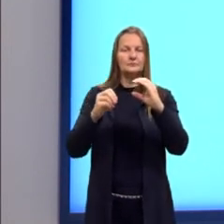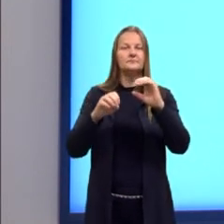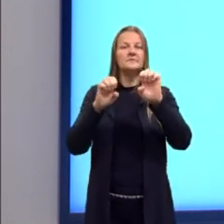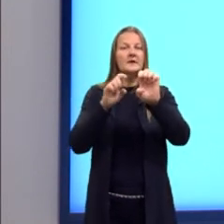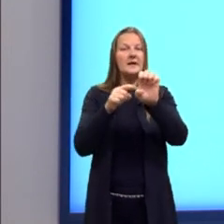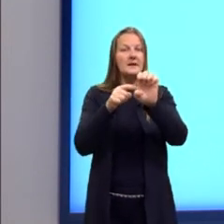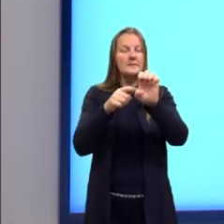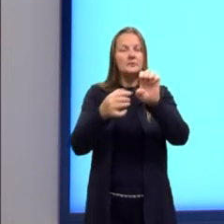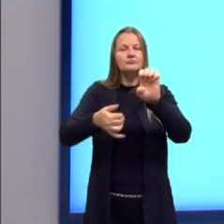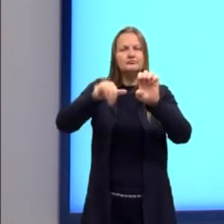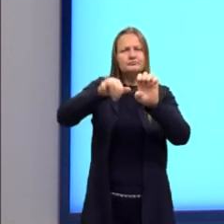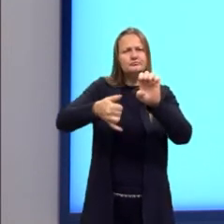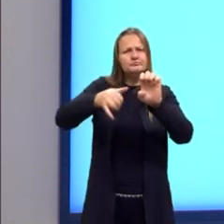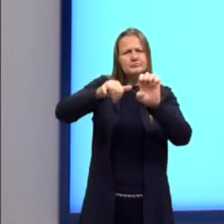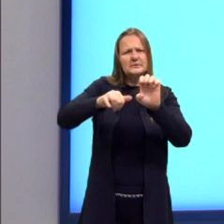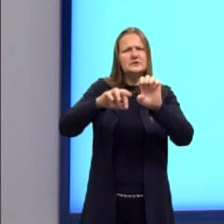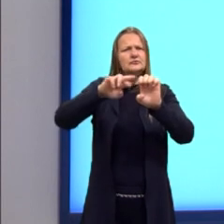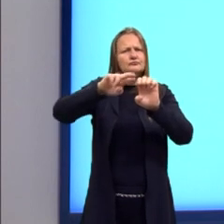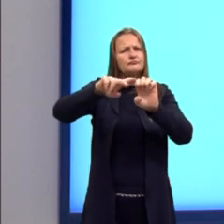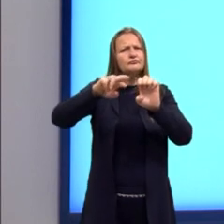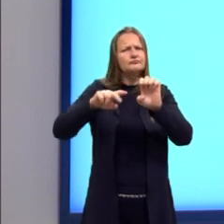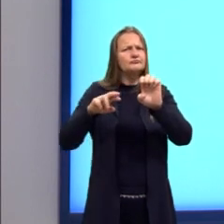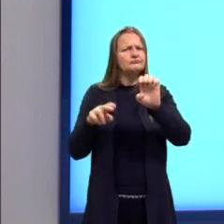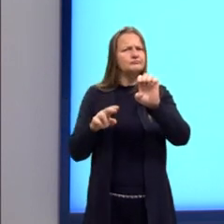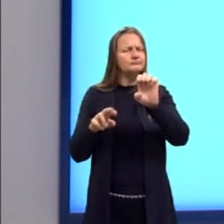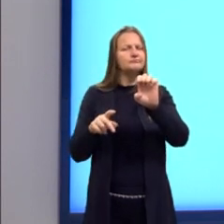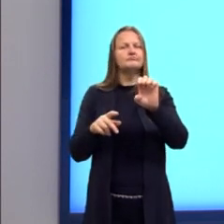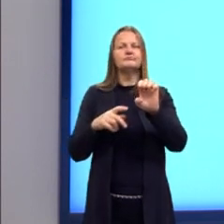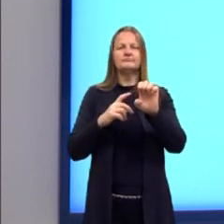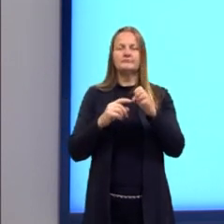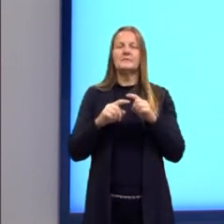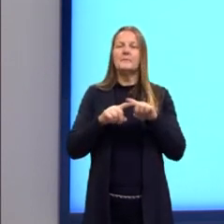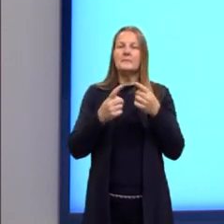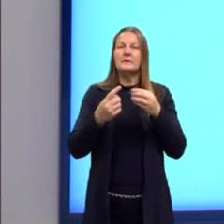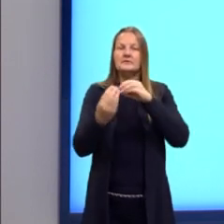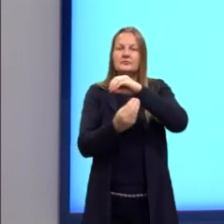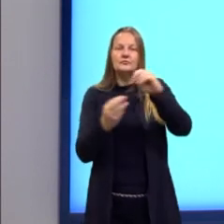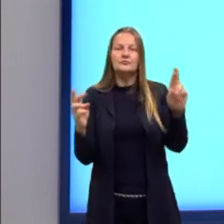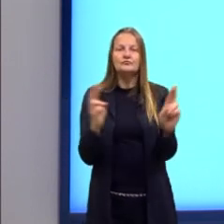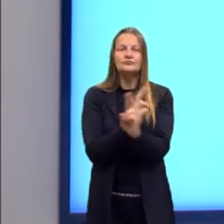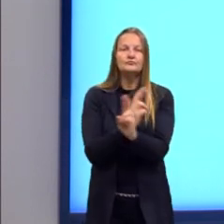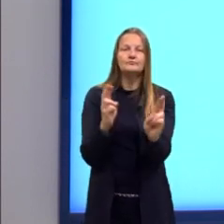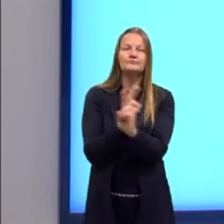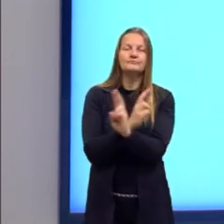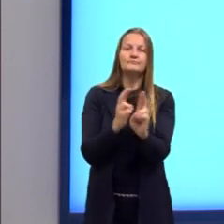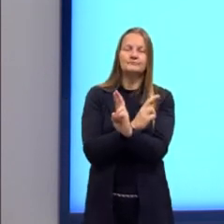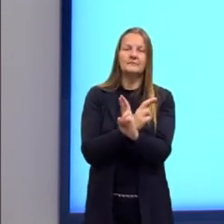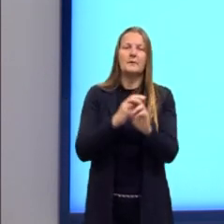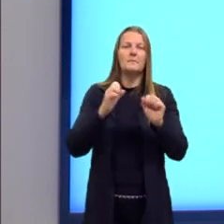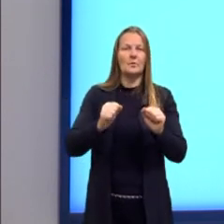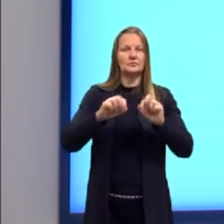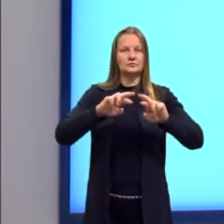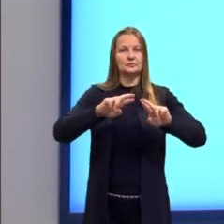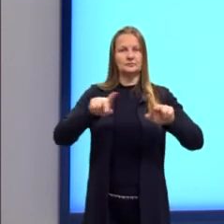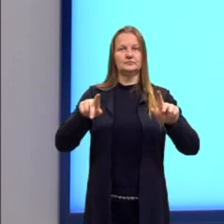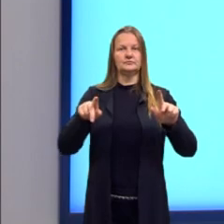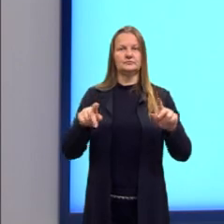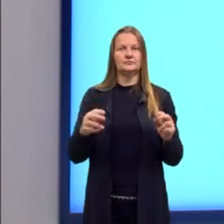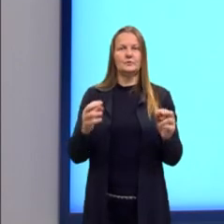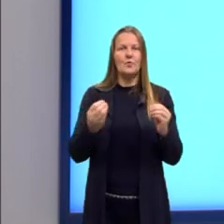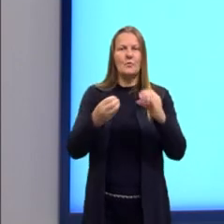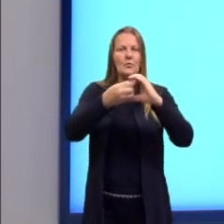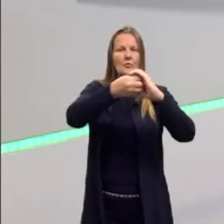ter diversos formatos né quantidade de alimentos enfim e a interações entre eles podem ser bem diferente